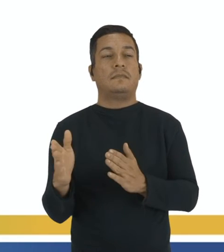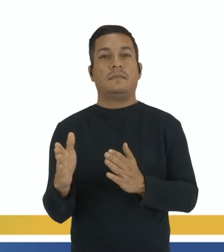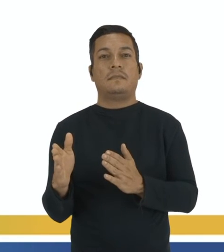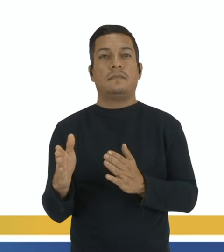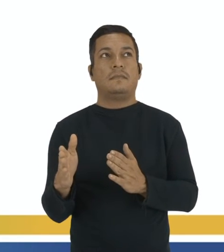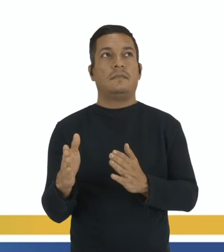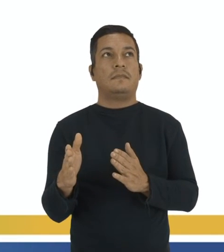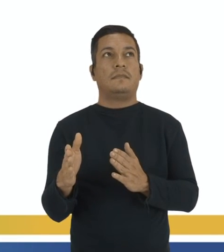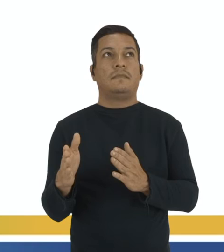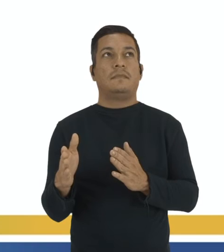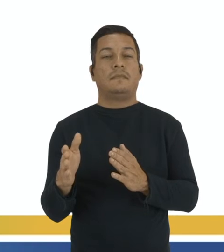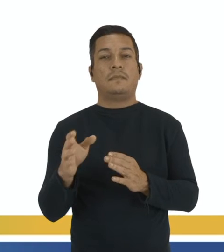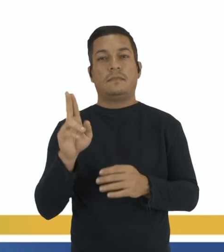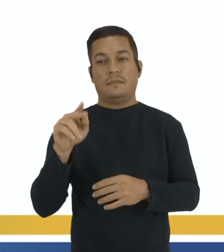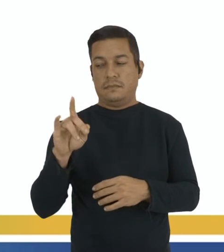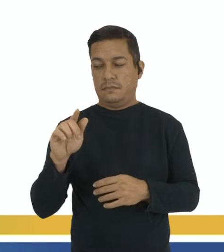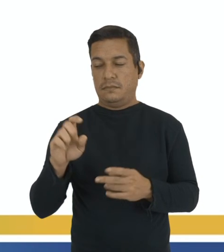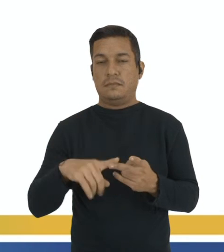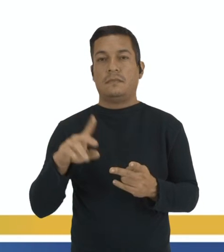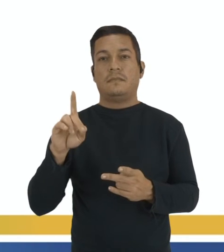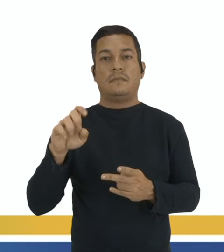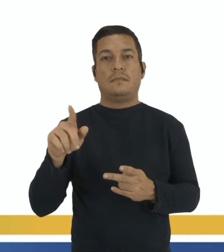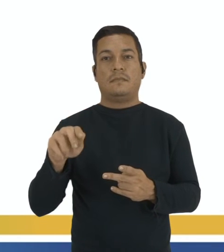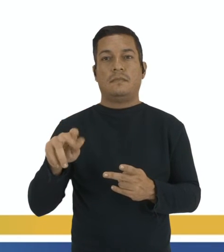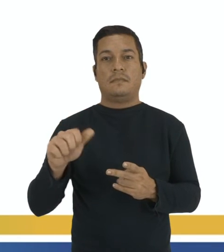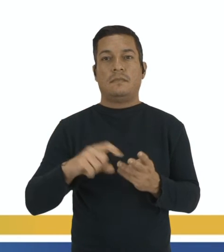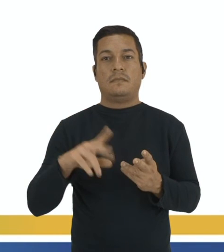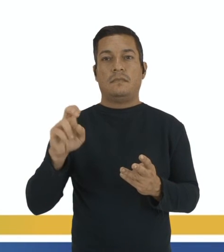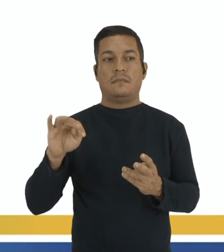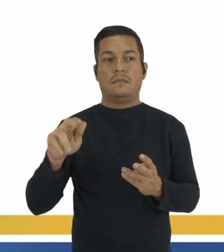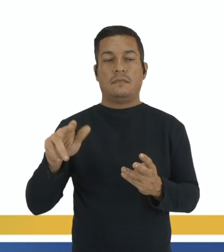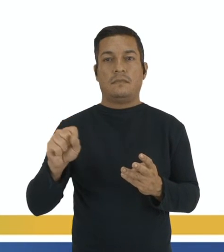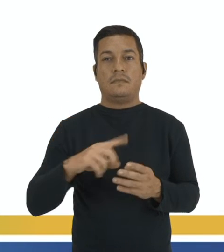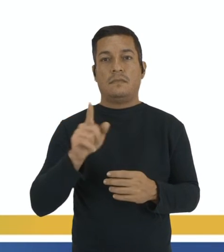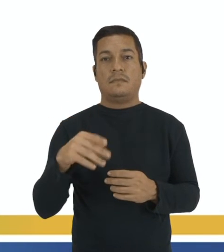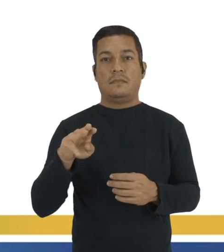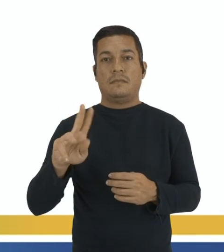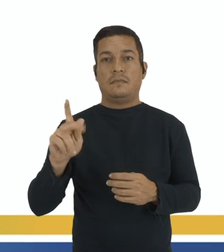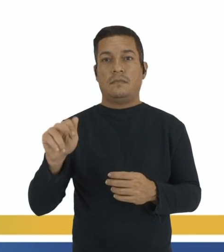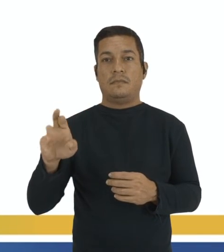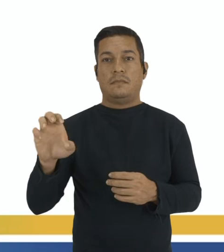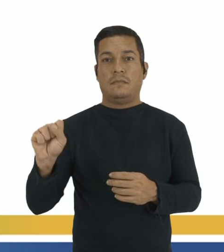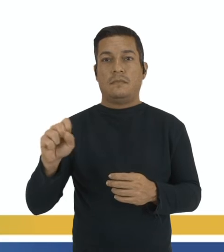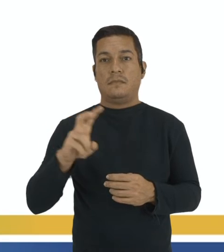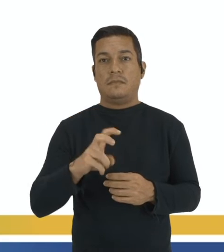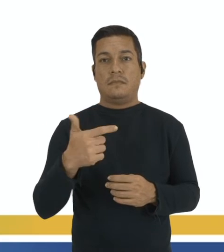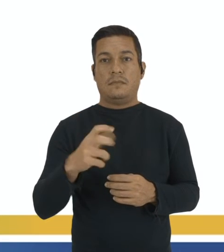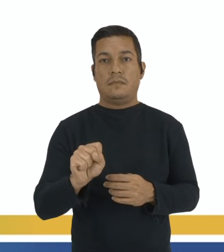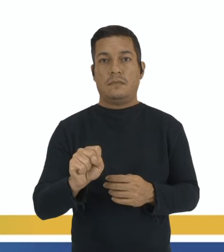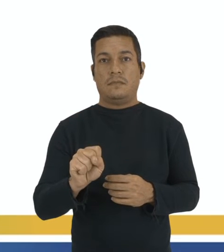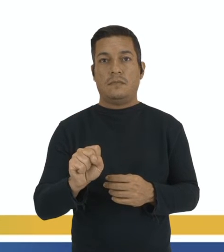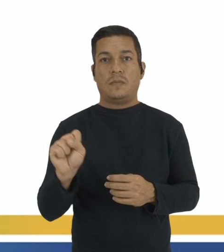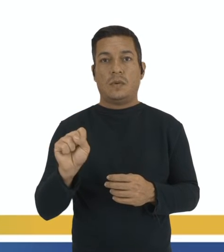temos a ordem das unidades, das dezenas, centenas simples, por exemplo, depois milhares. Então, 528.